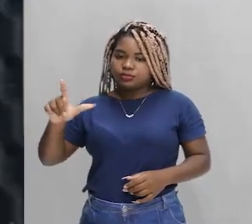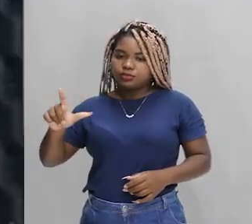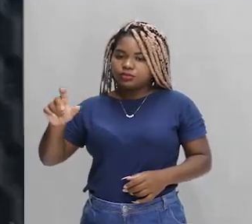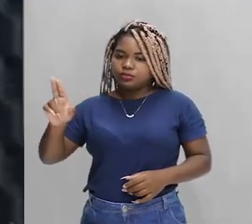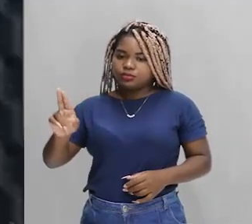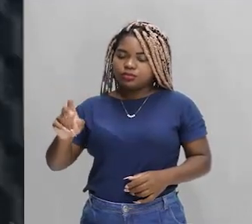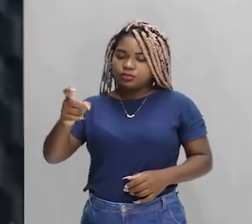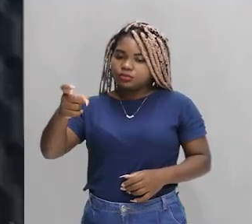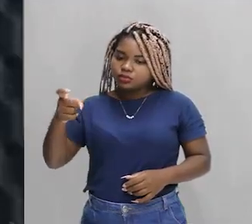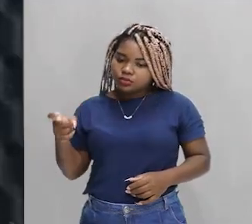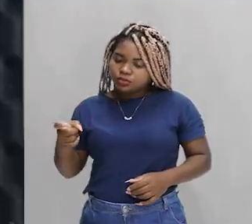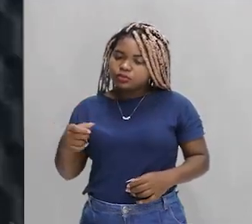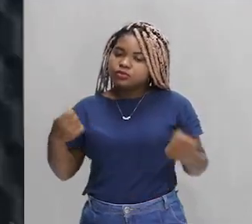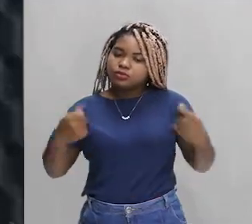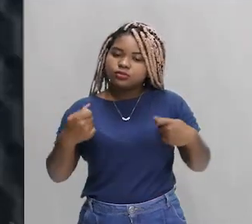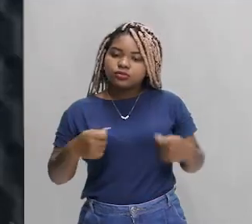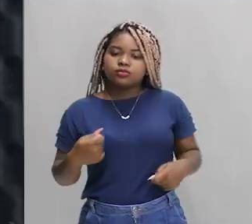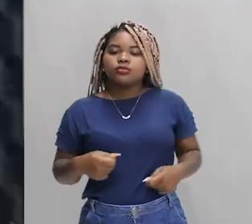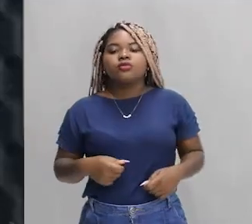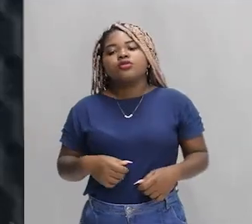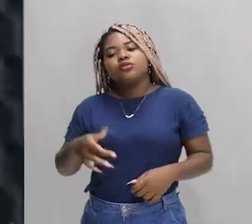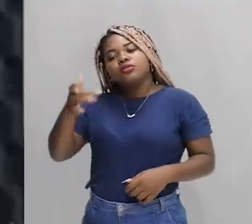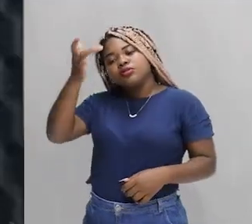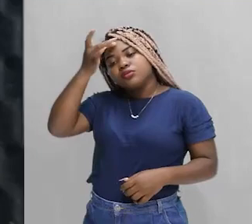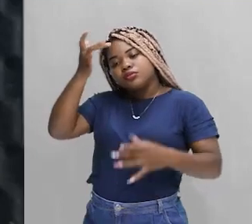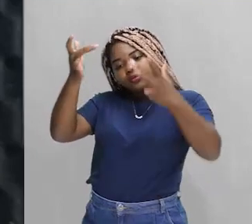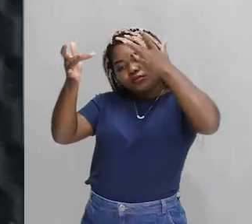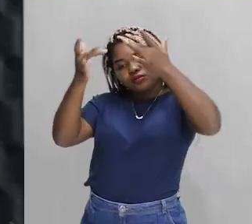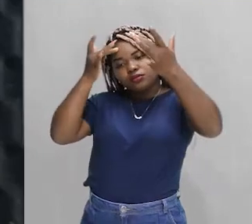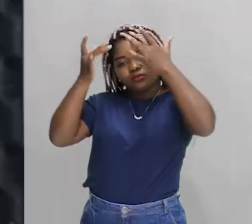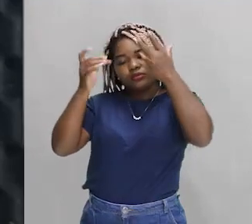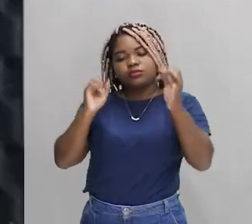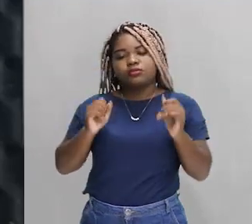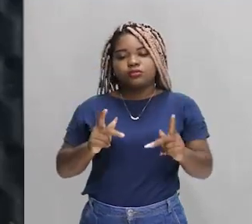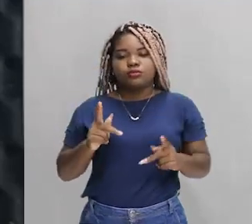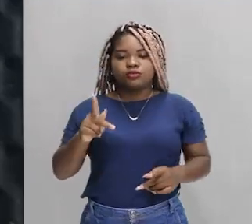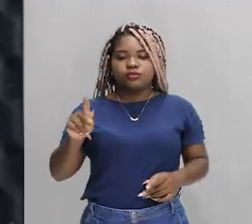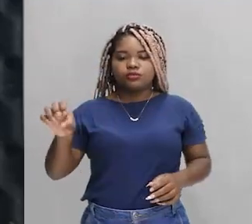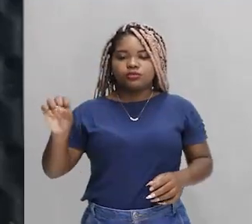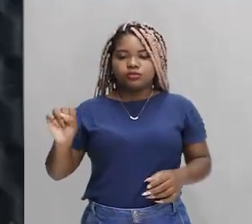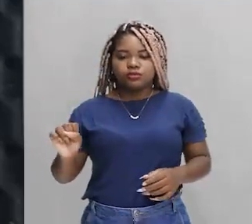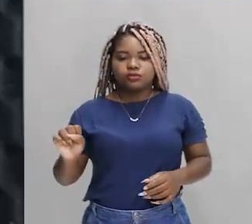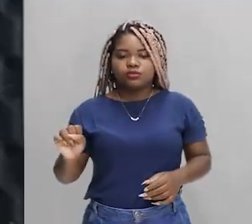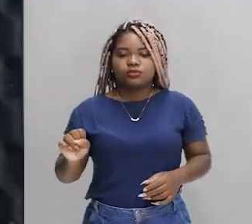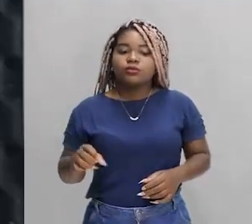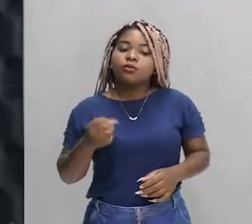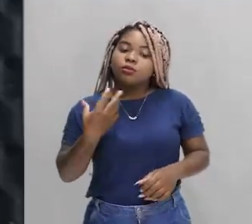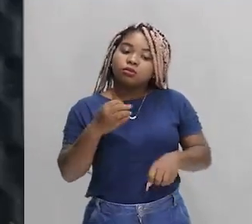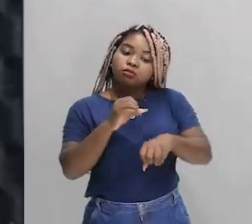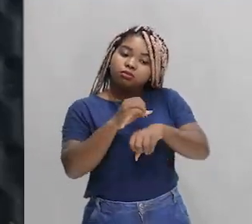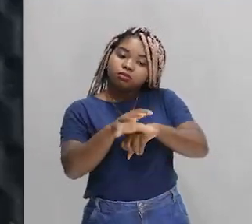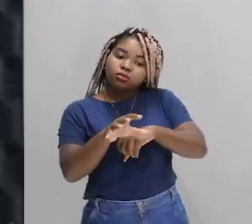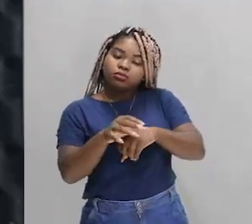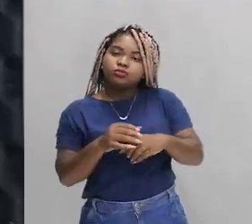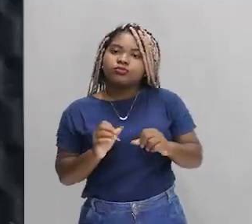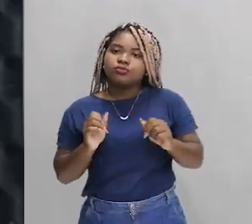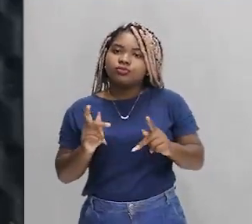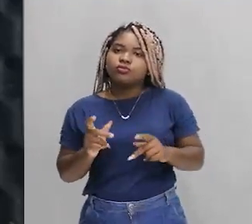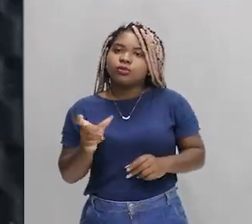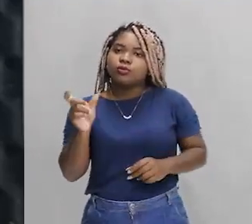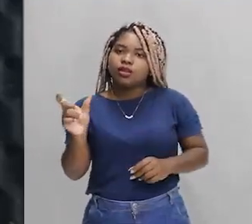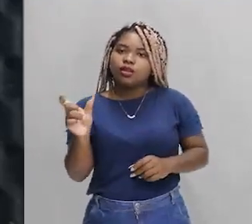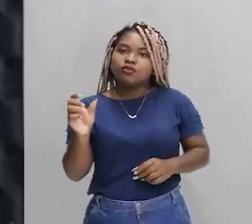R-I-N-L-U-X. Então, aí você vai precisar gravar apenas os ditongos e mais o PS. Então, já é uma boa dica, lembrando a palavra rinlux,